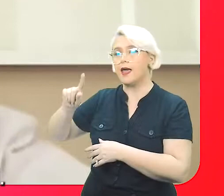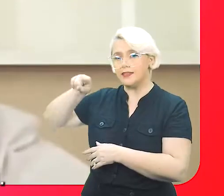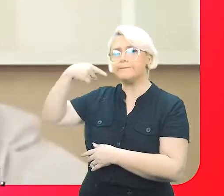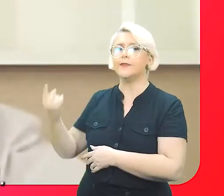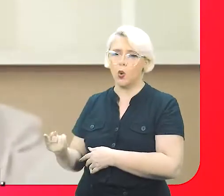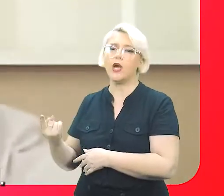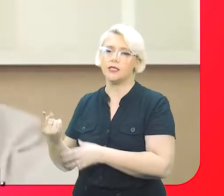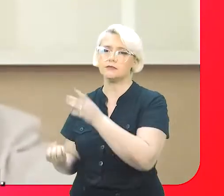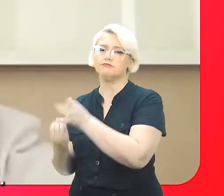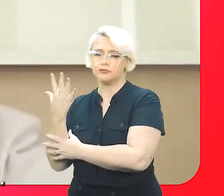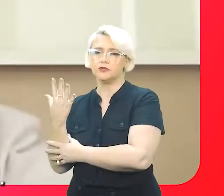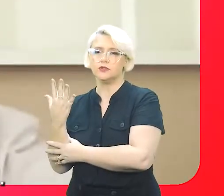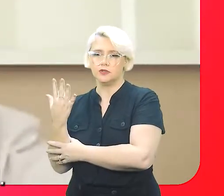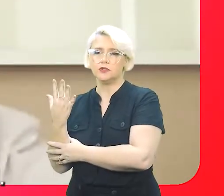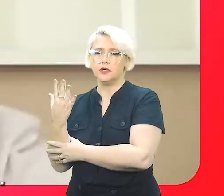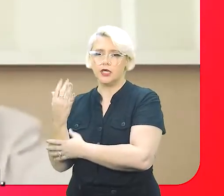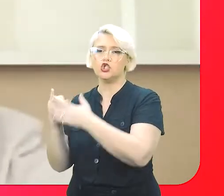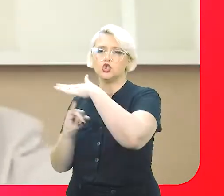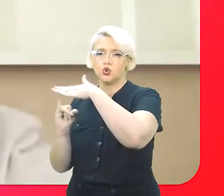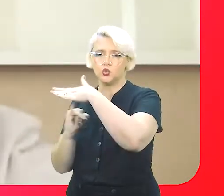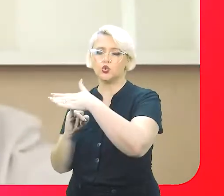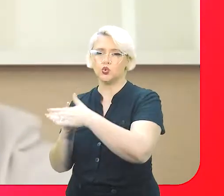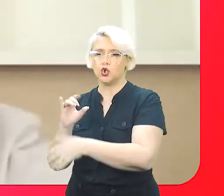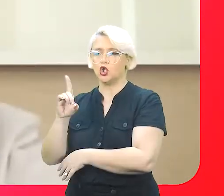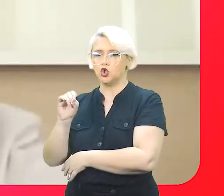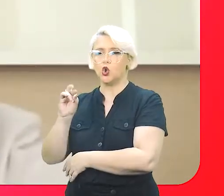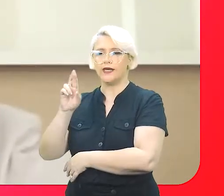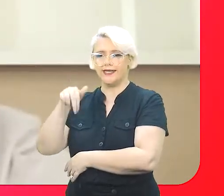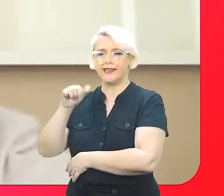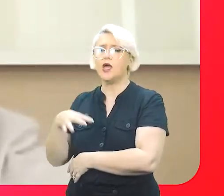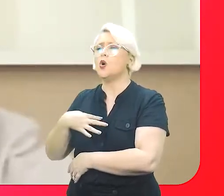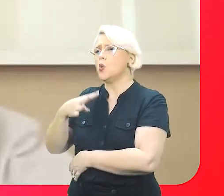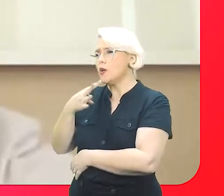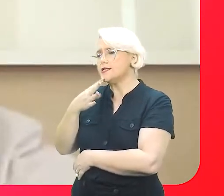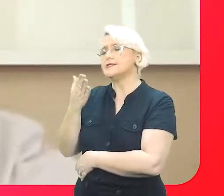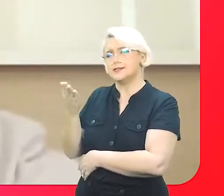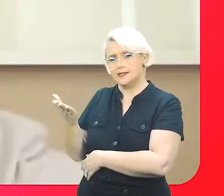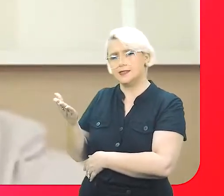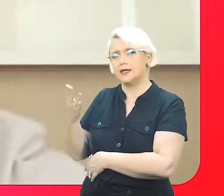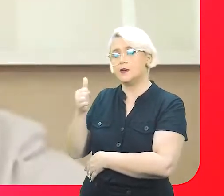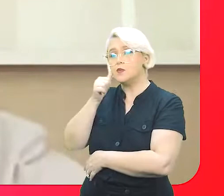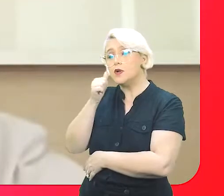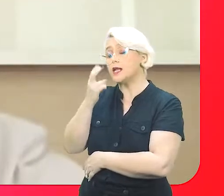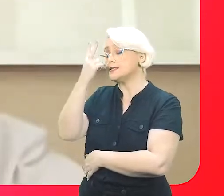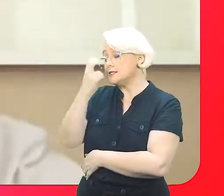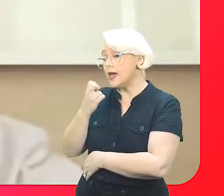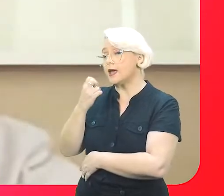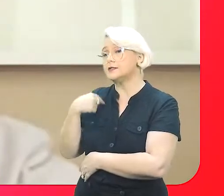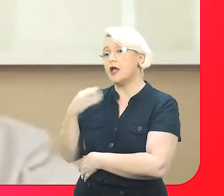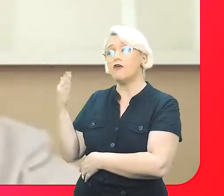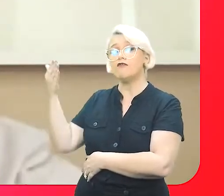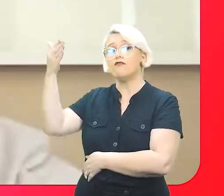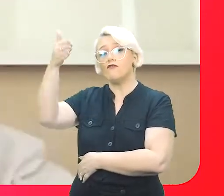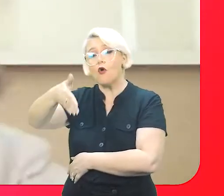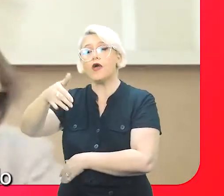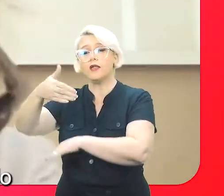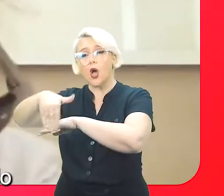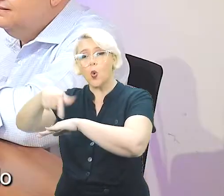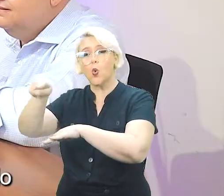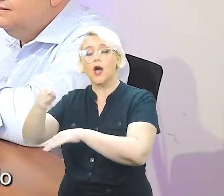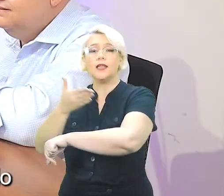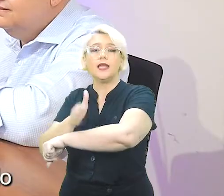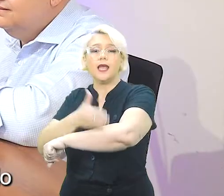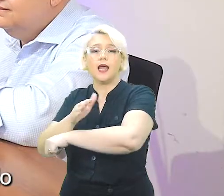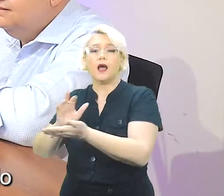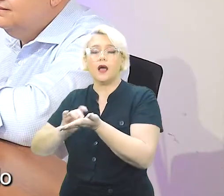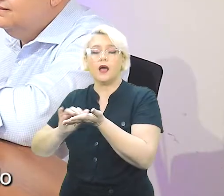virou a Fundação Dorina Novil. Sim. Então, eu conheci moças que eram cegas e que iam a Caetano de Campos e